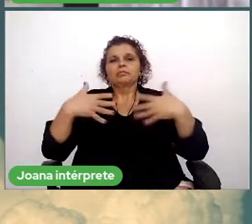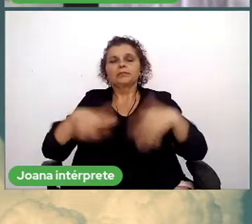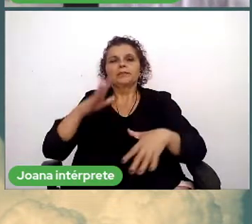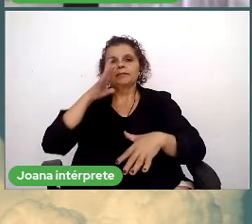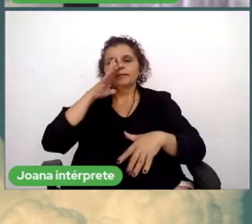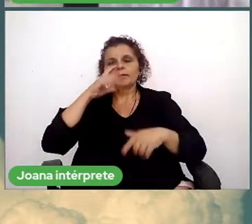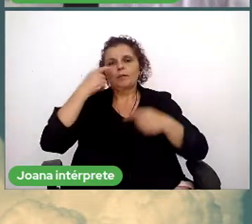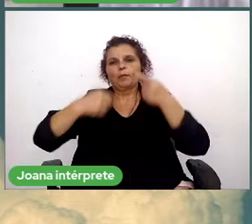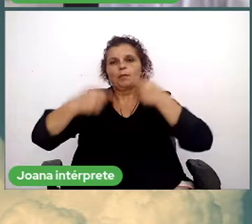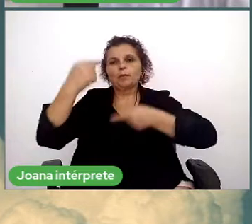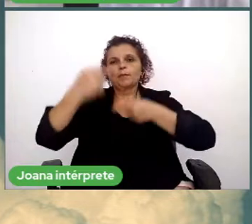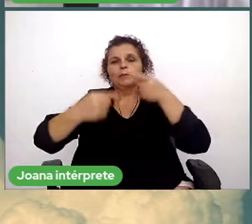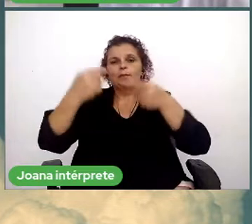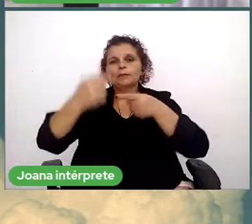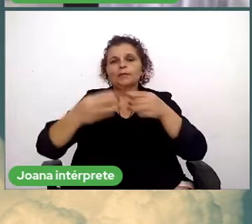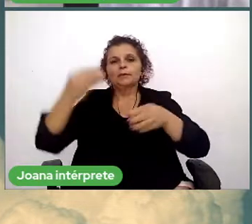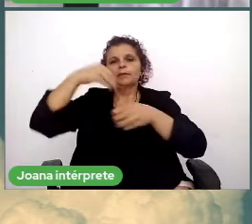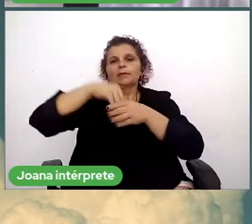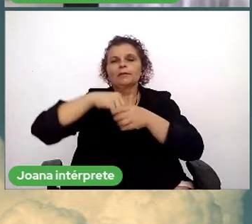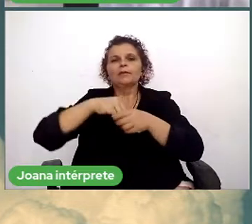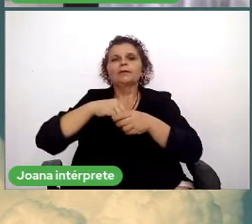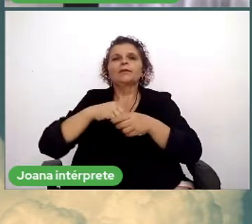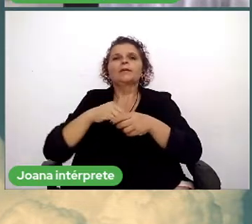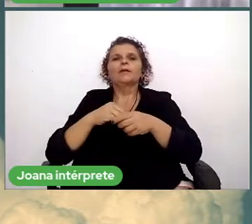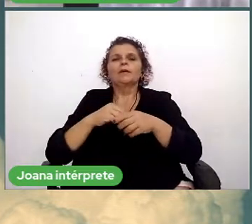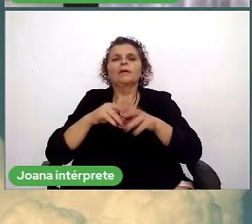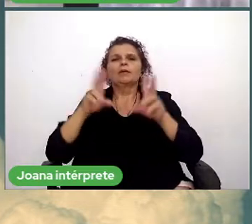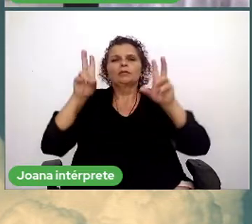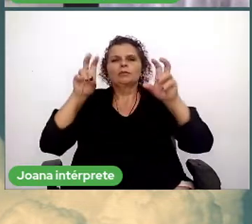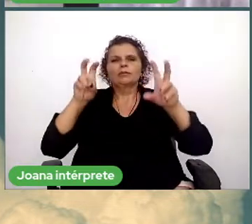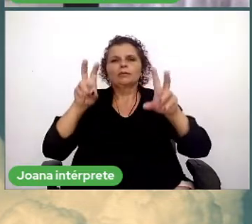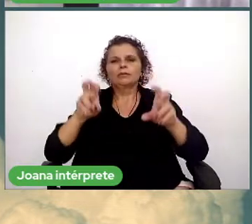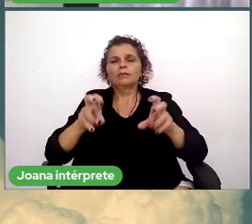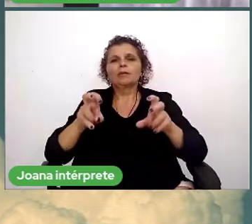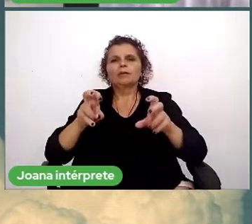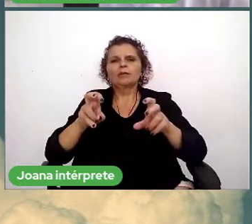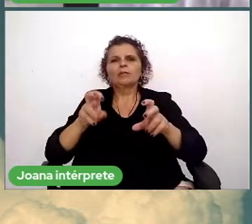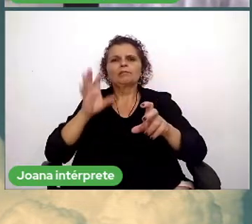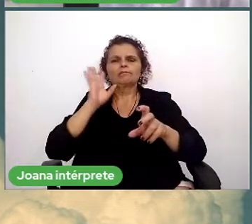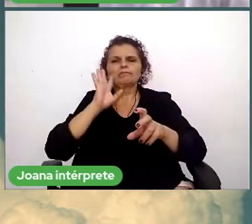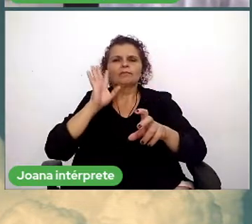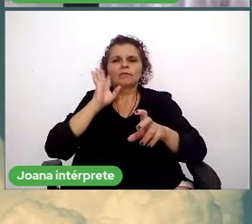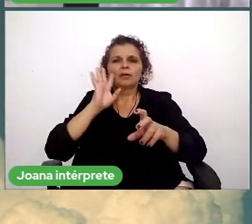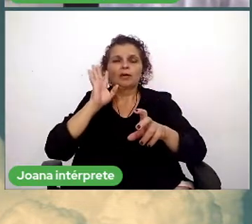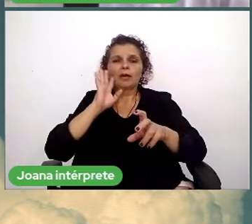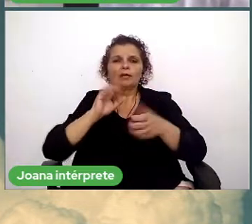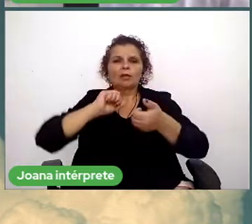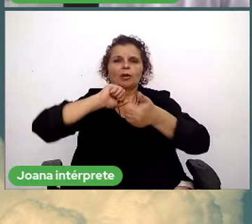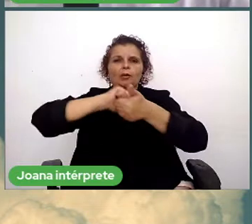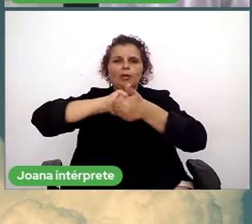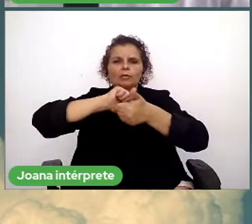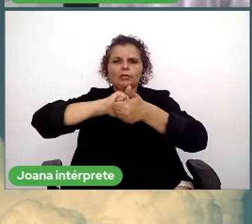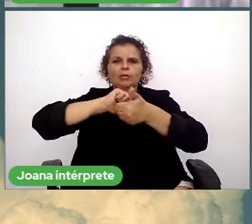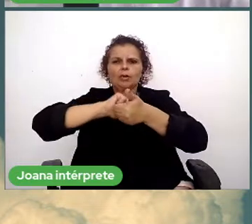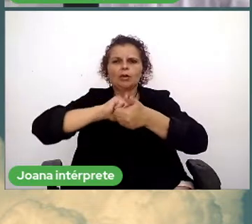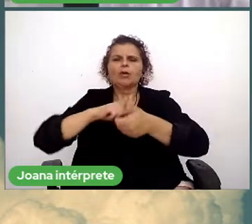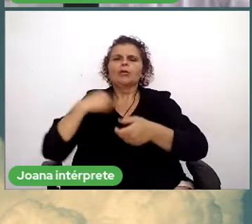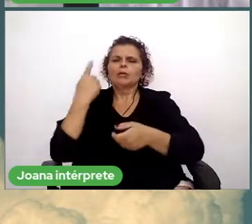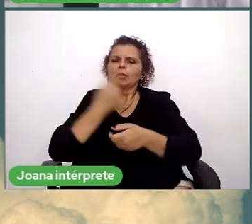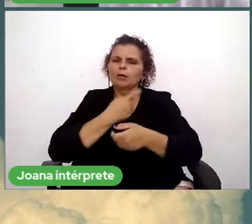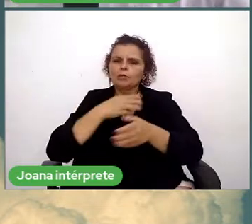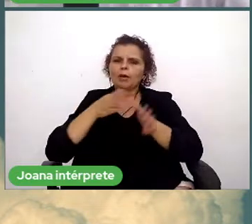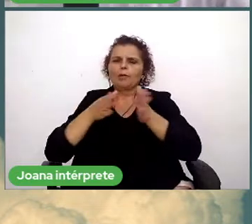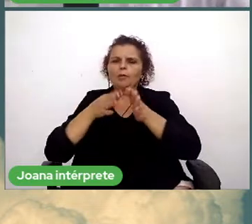debatidos dentro da TOTWORKS, e um desses temas a gente também preza muito pela qualidade. Nós temos nossas próprias diretrizes